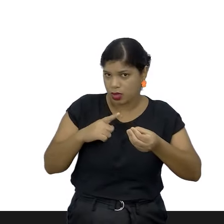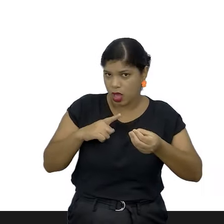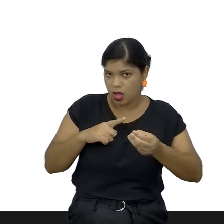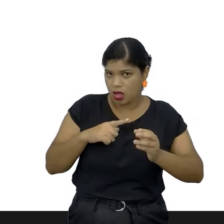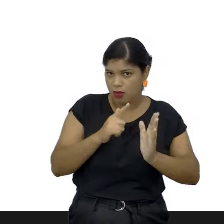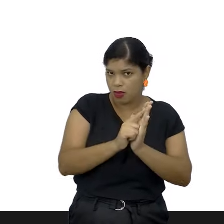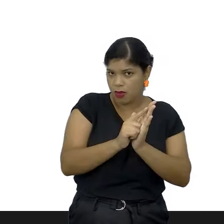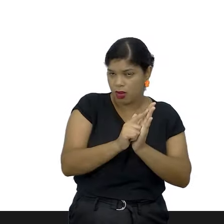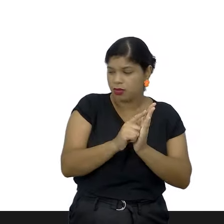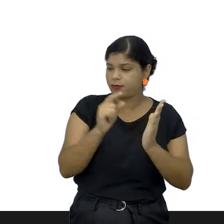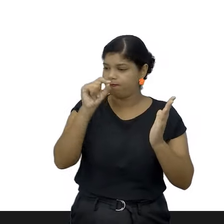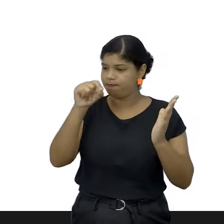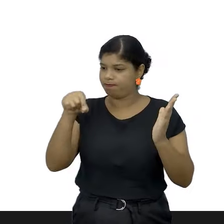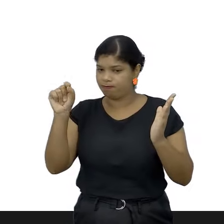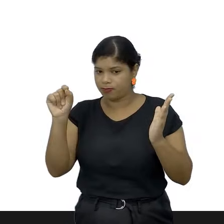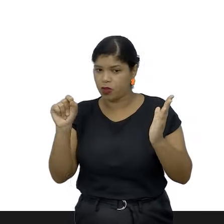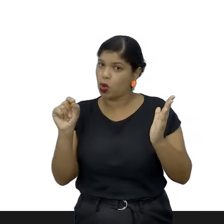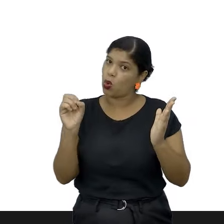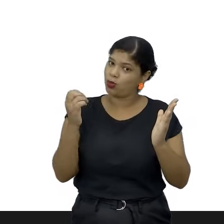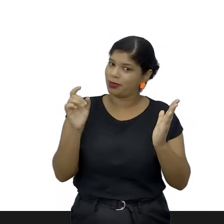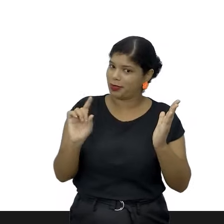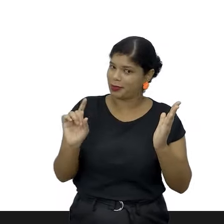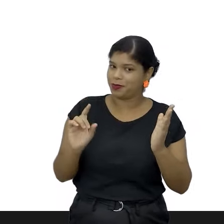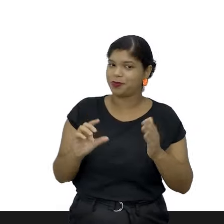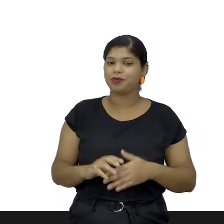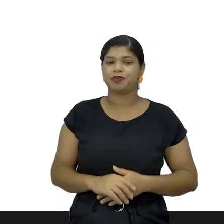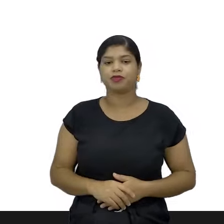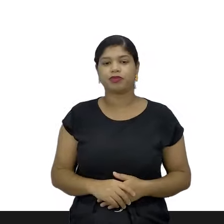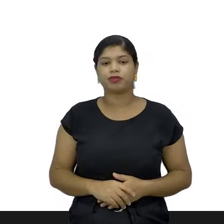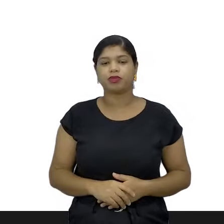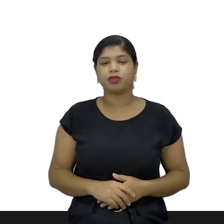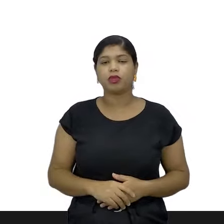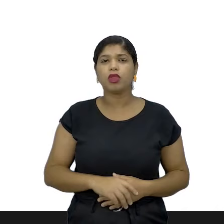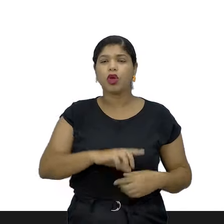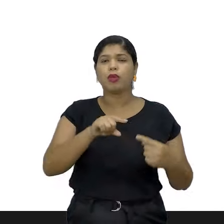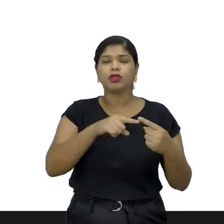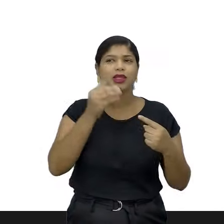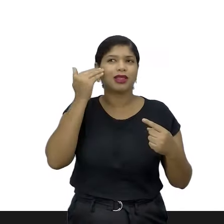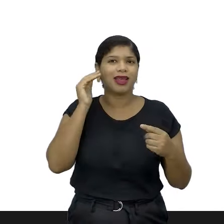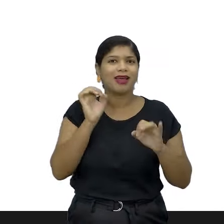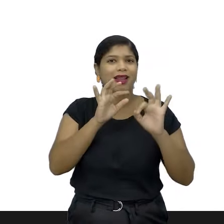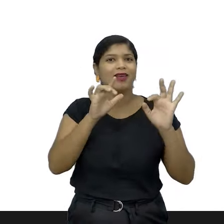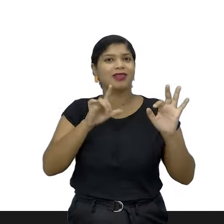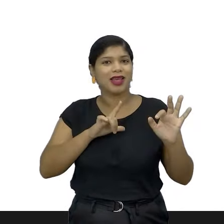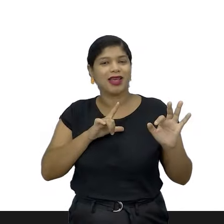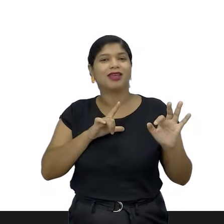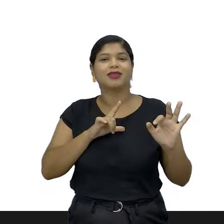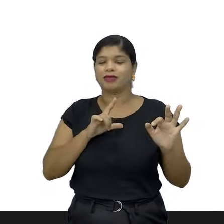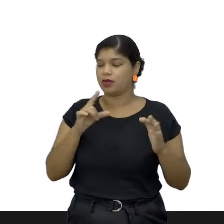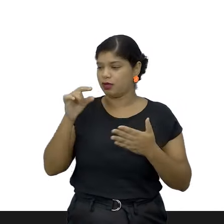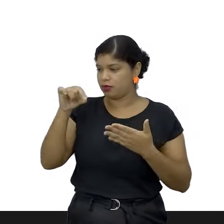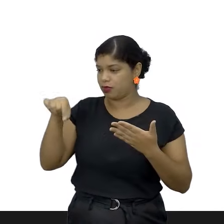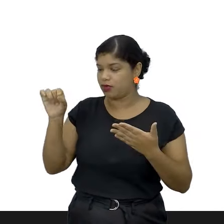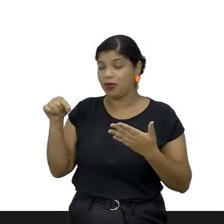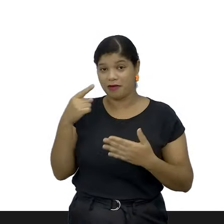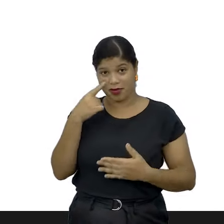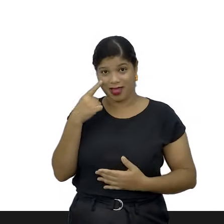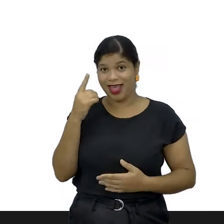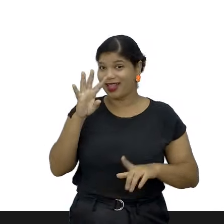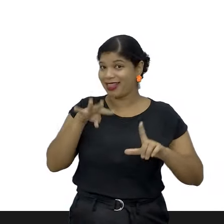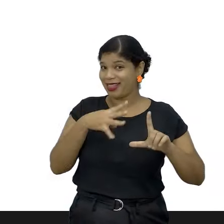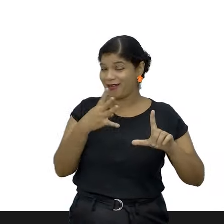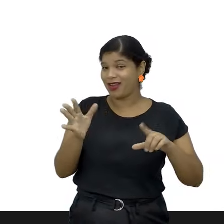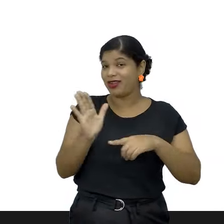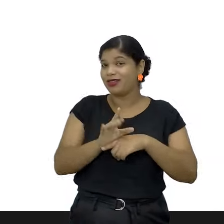ordem correta, né? Então, nós podemos perceber que os estudantes têm condições de revisar o texto a partir do que